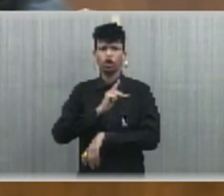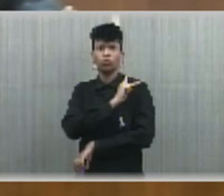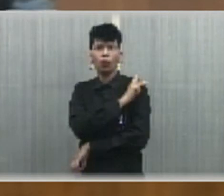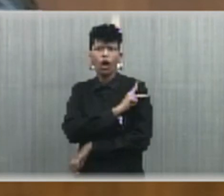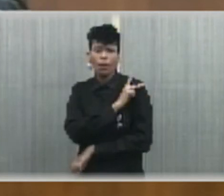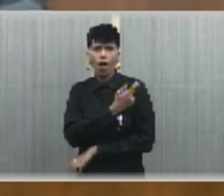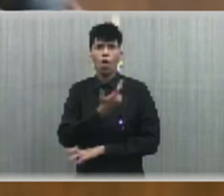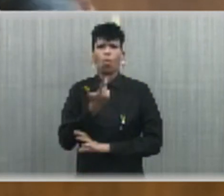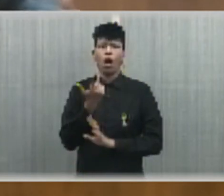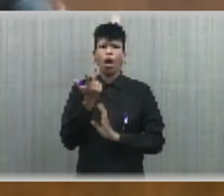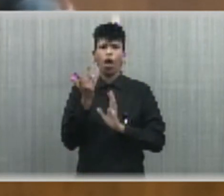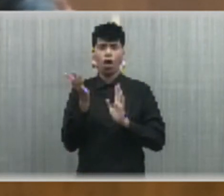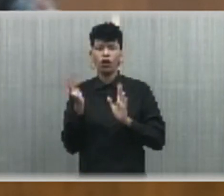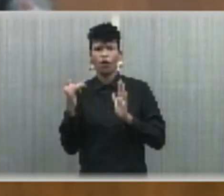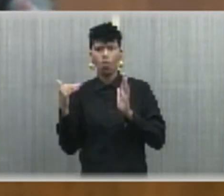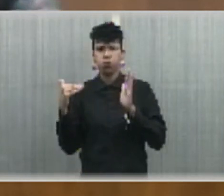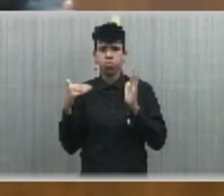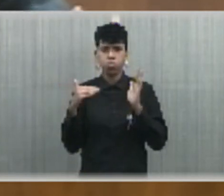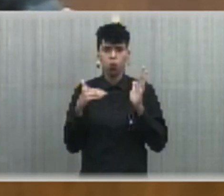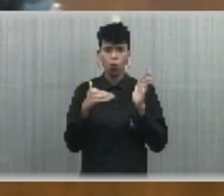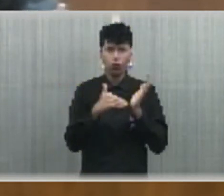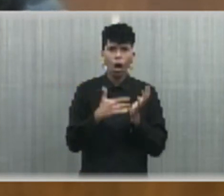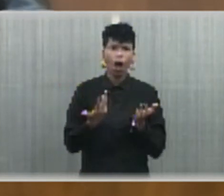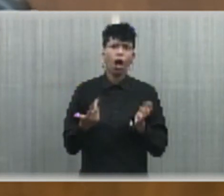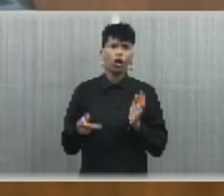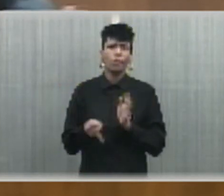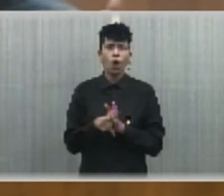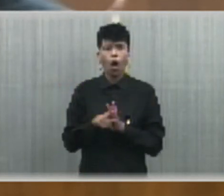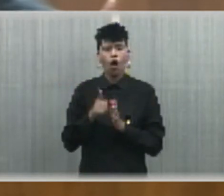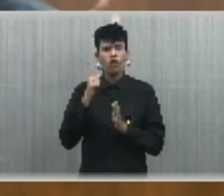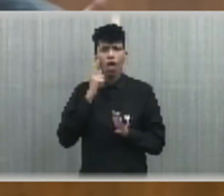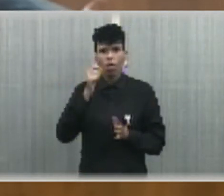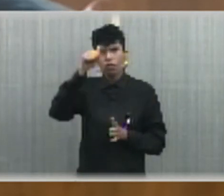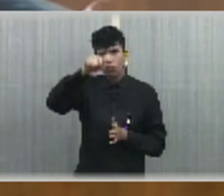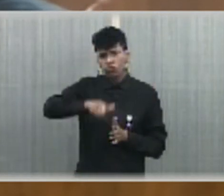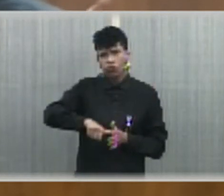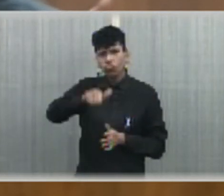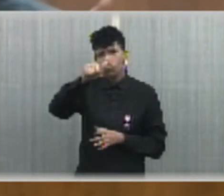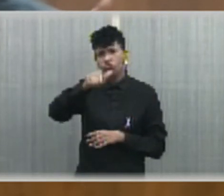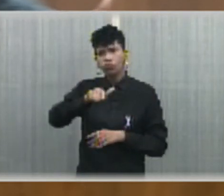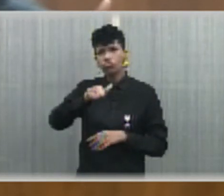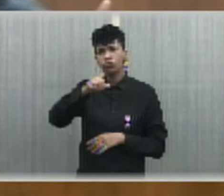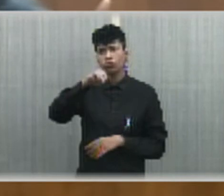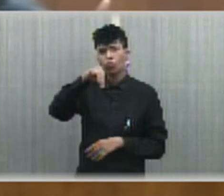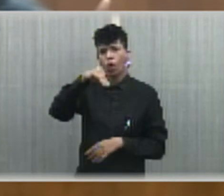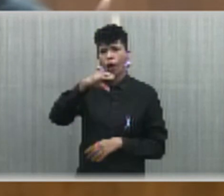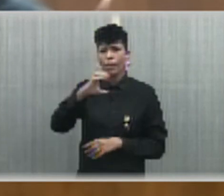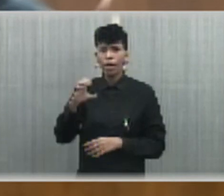fila de todas as avaliações do MEC, o Piauí está no fim da fila.